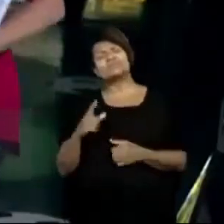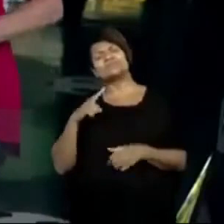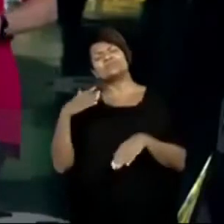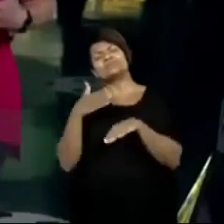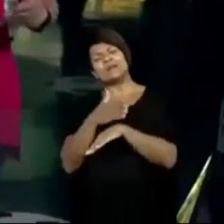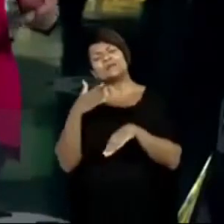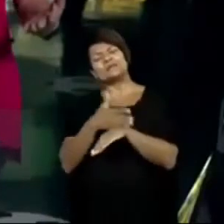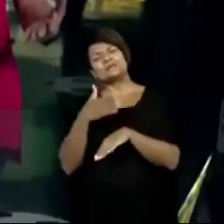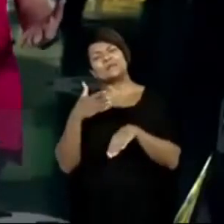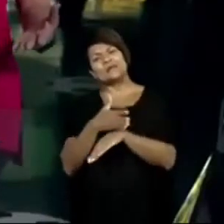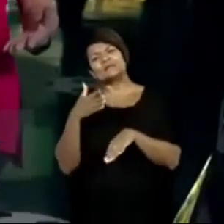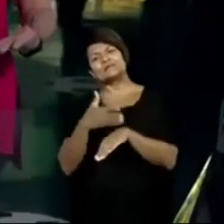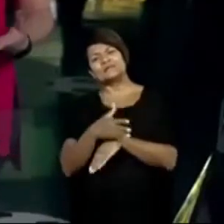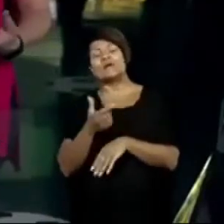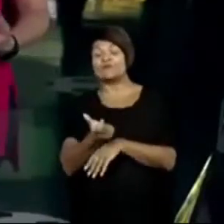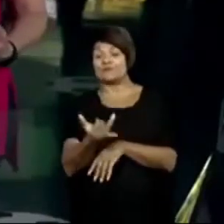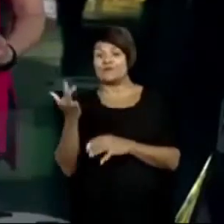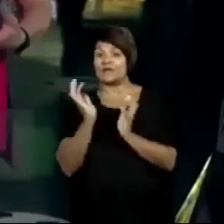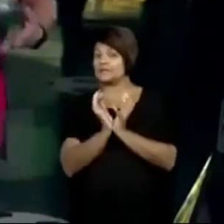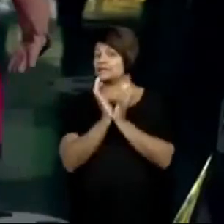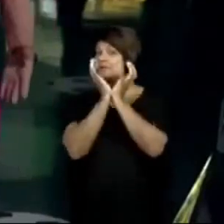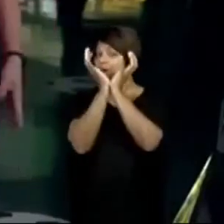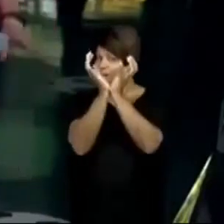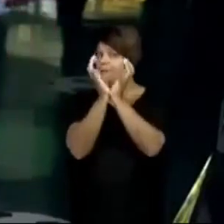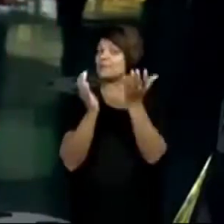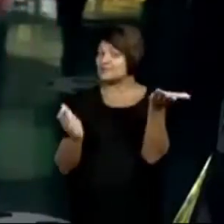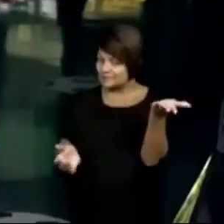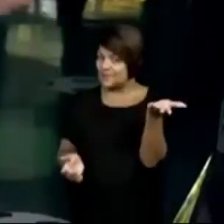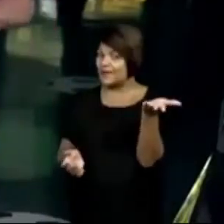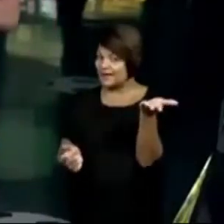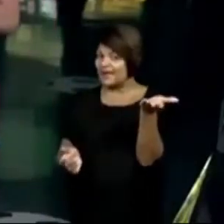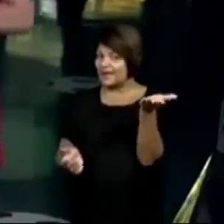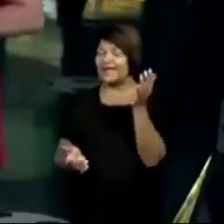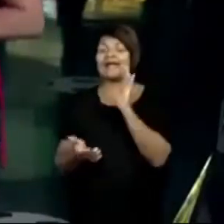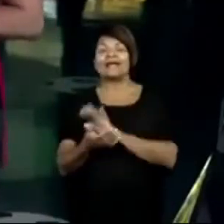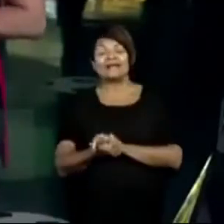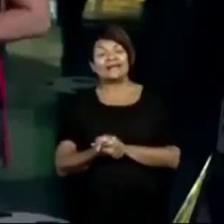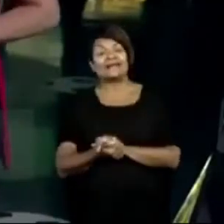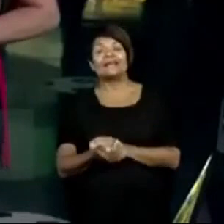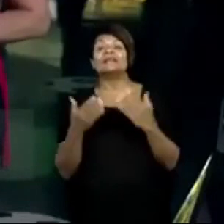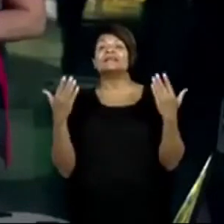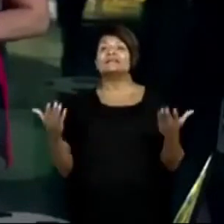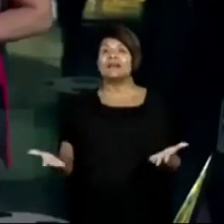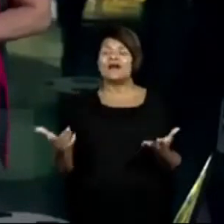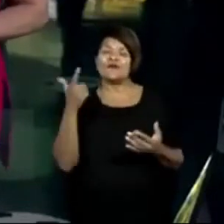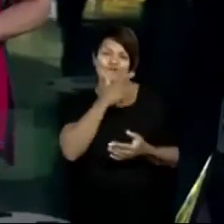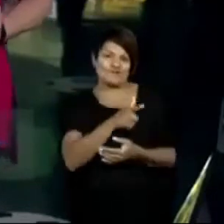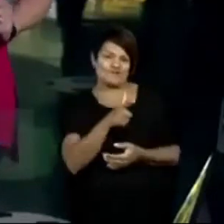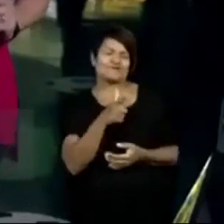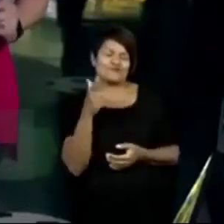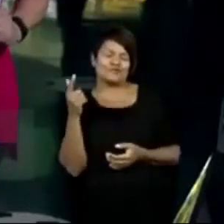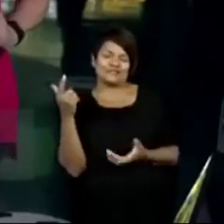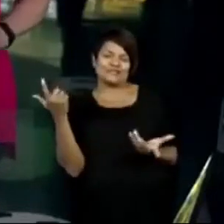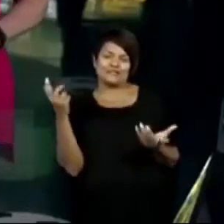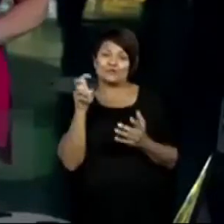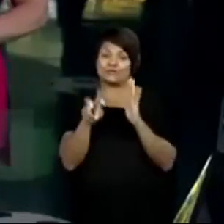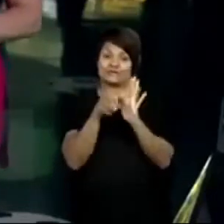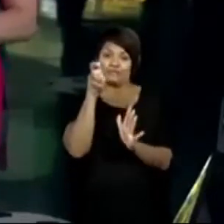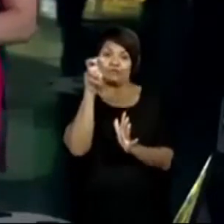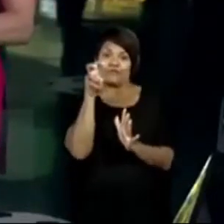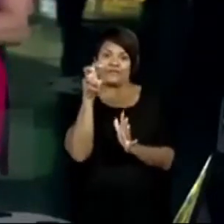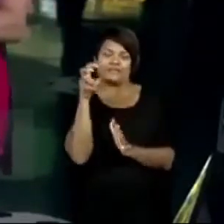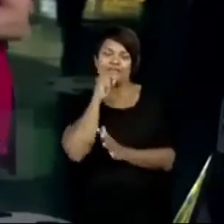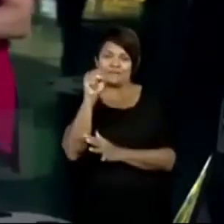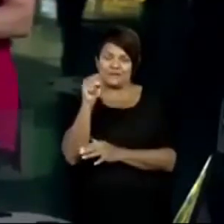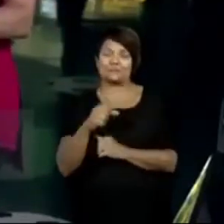em muitas Copas, não é? Como já citado, e teve aí as suas 5 vitórias. E professora Amara,